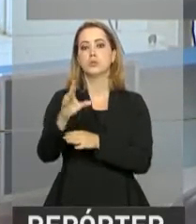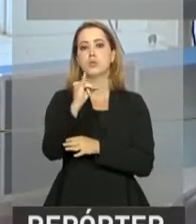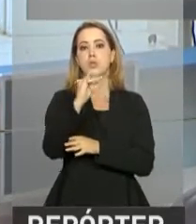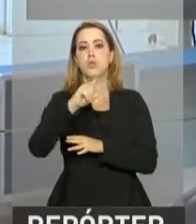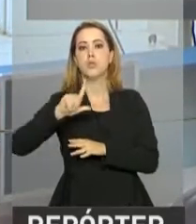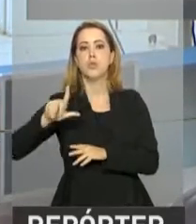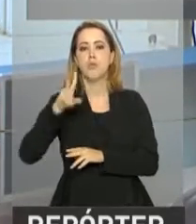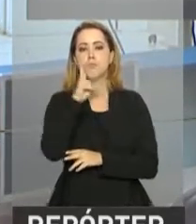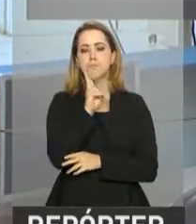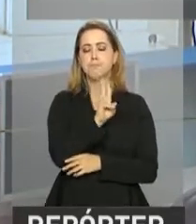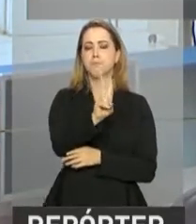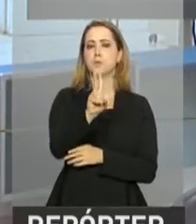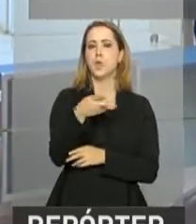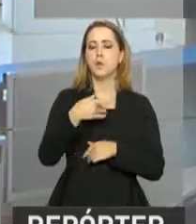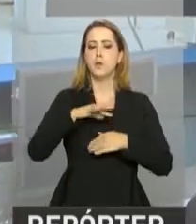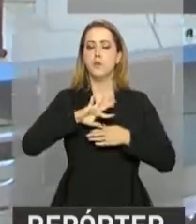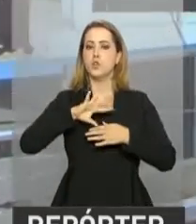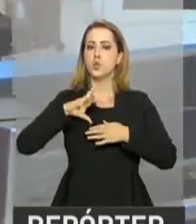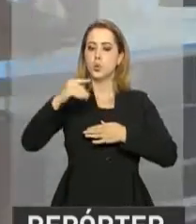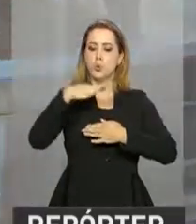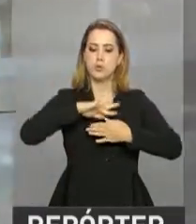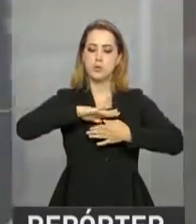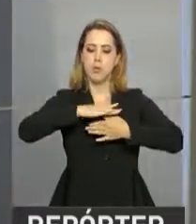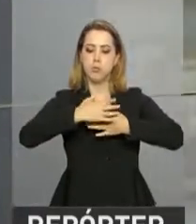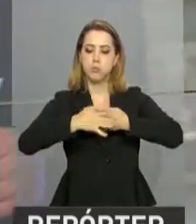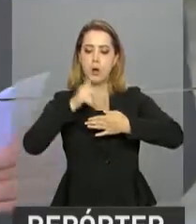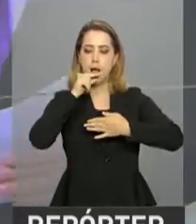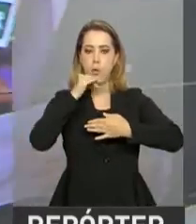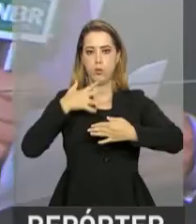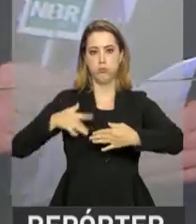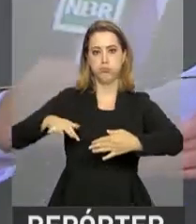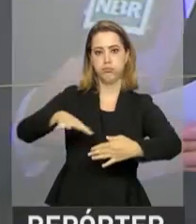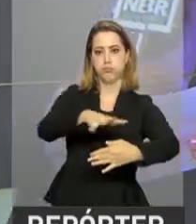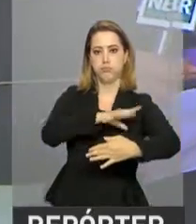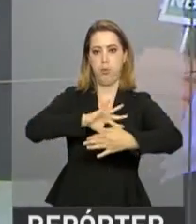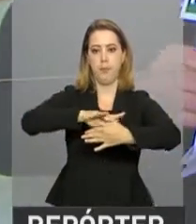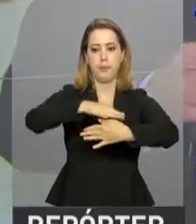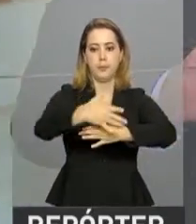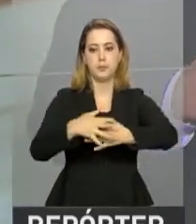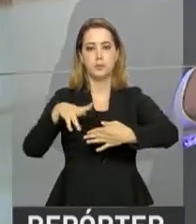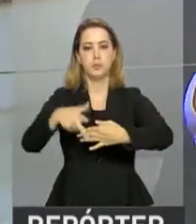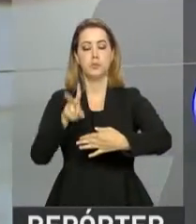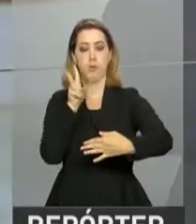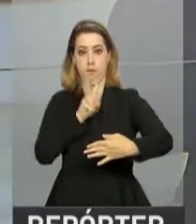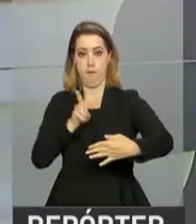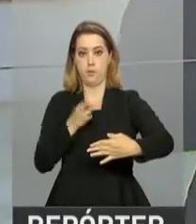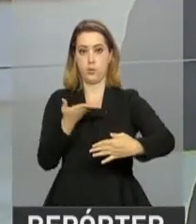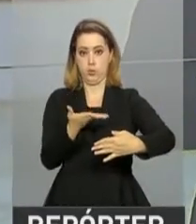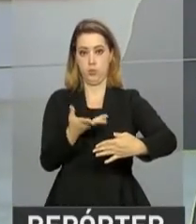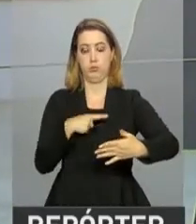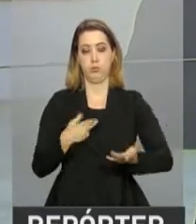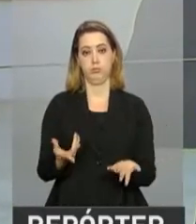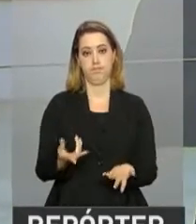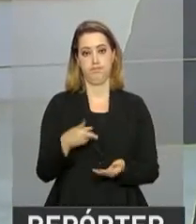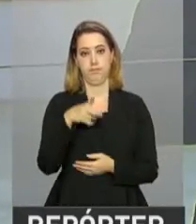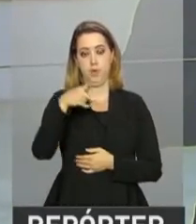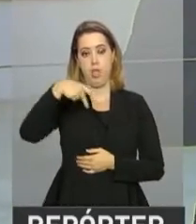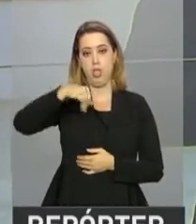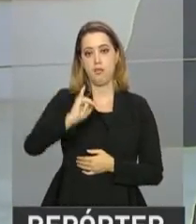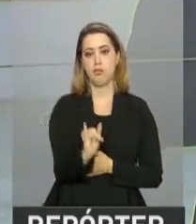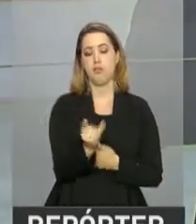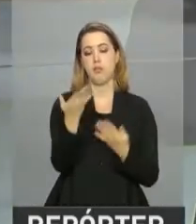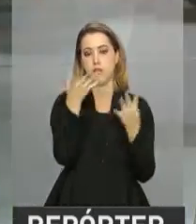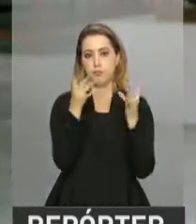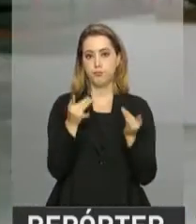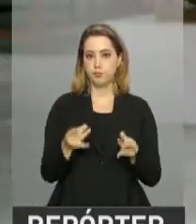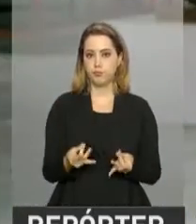barragens na região de mariana em minas gerais vamos saber os detalhes dessa informação com o repórter ney pereira boa noite e boa noite